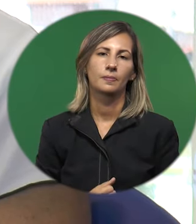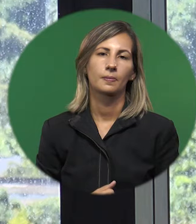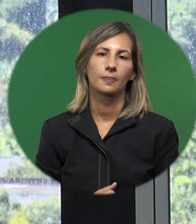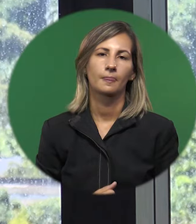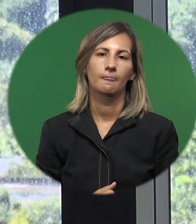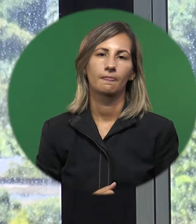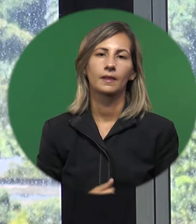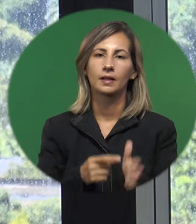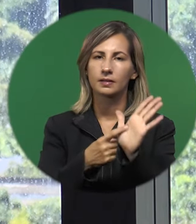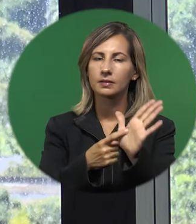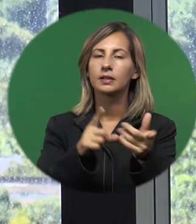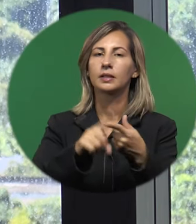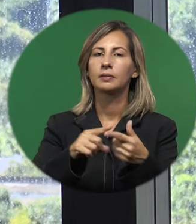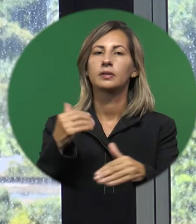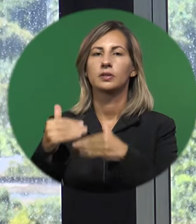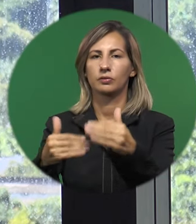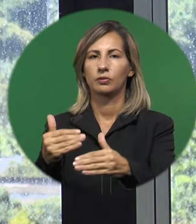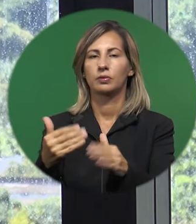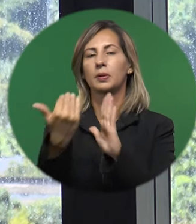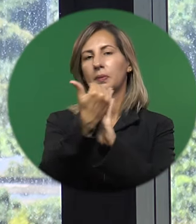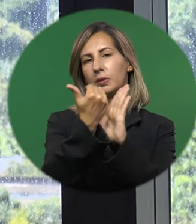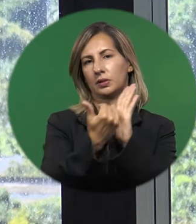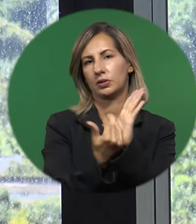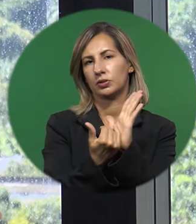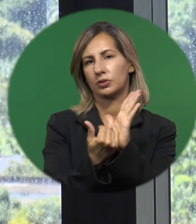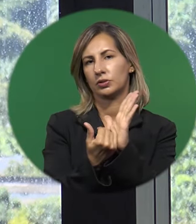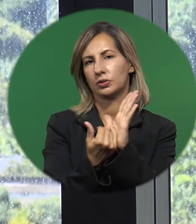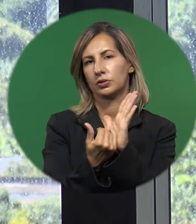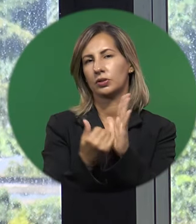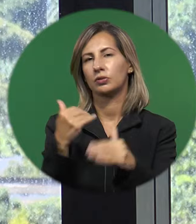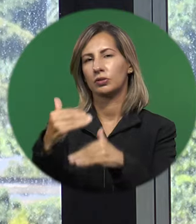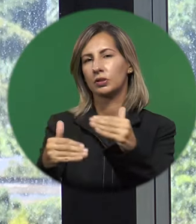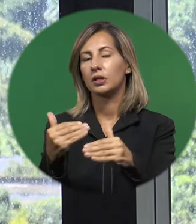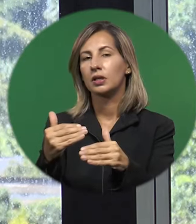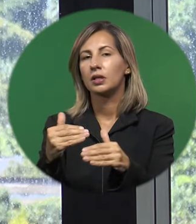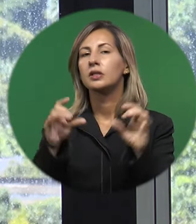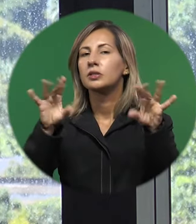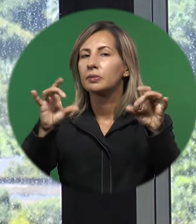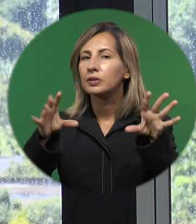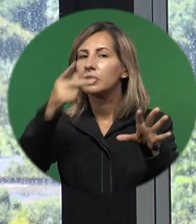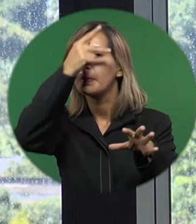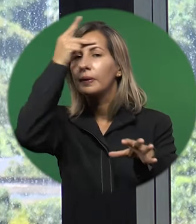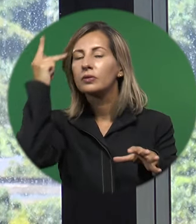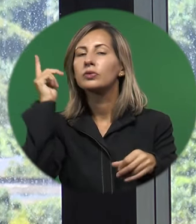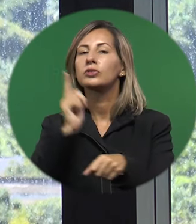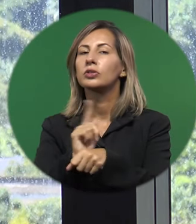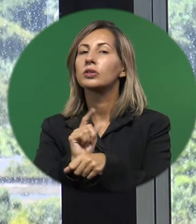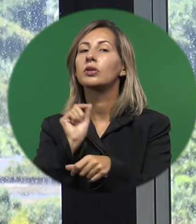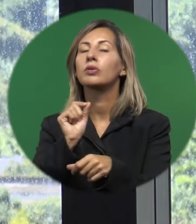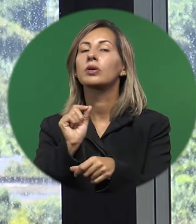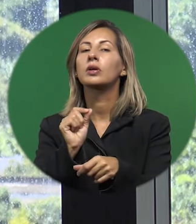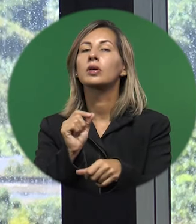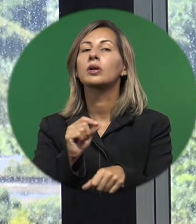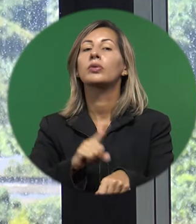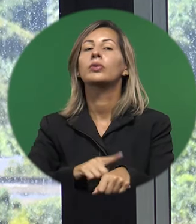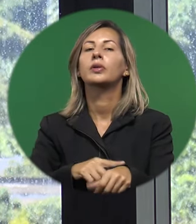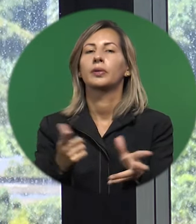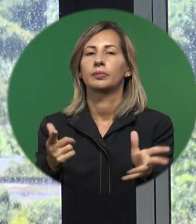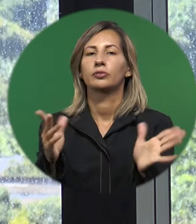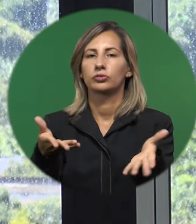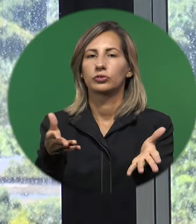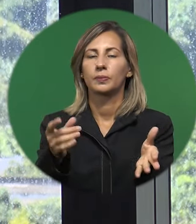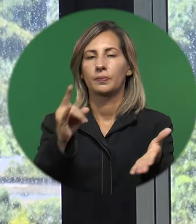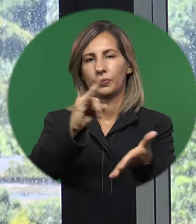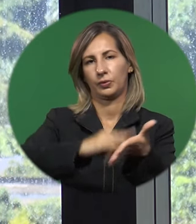cargo. A SGP também está desenvolvendo um planejamento estratégico específico para a gestão de pessoas. Em que fase está